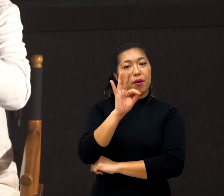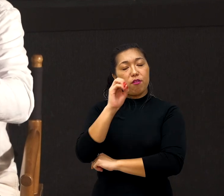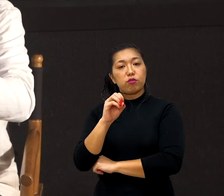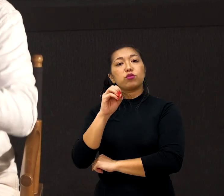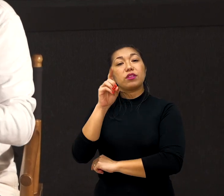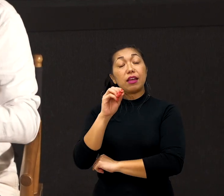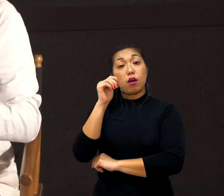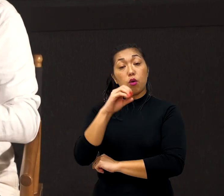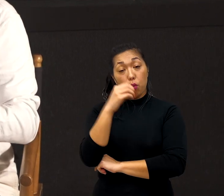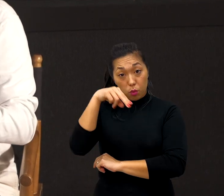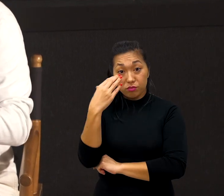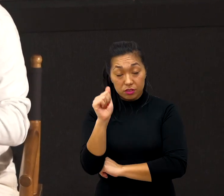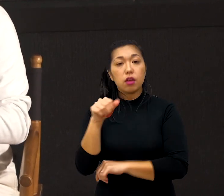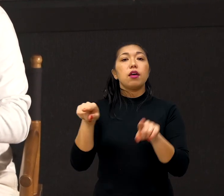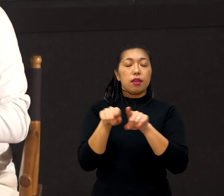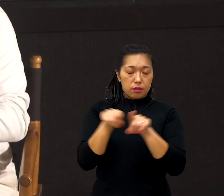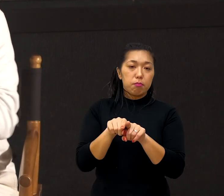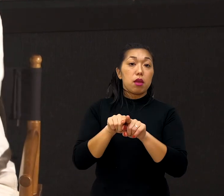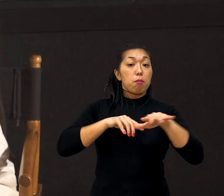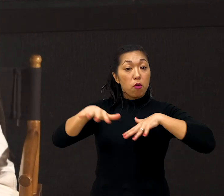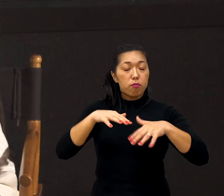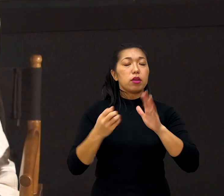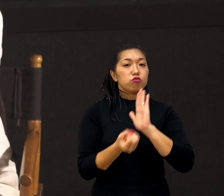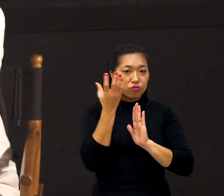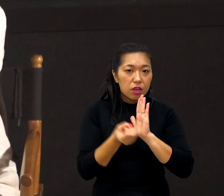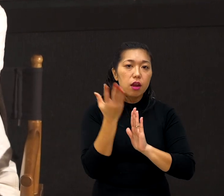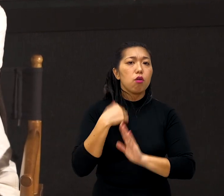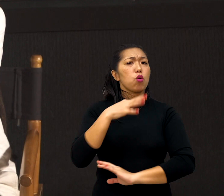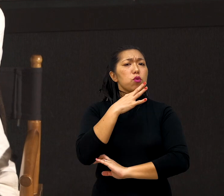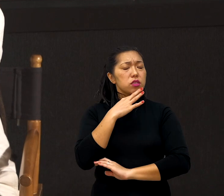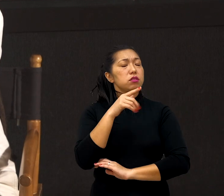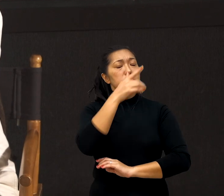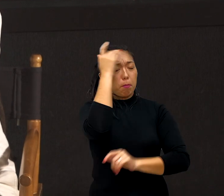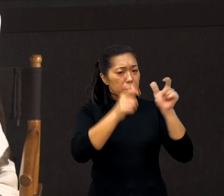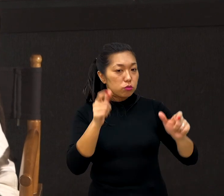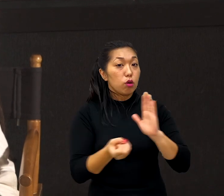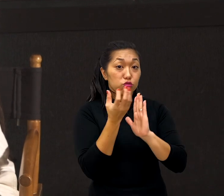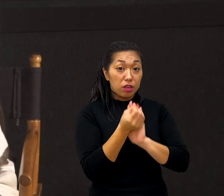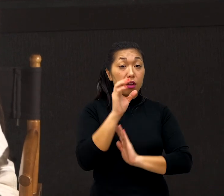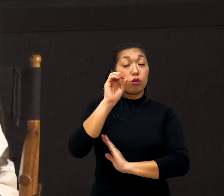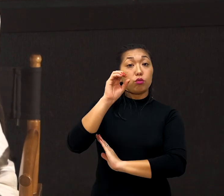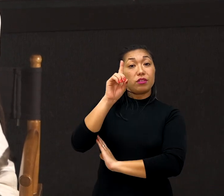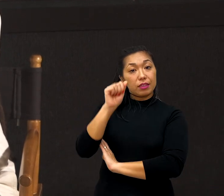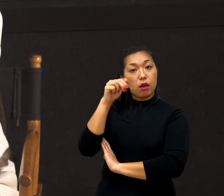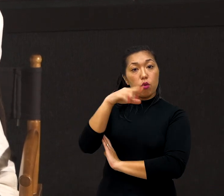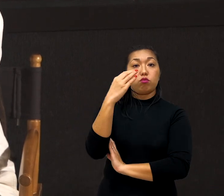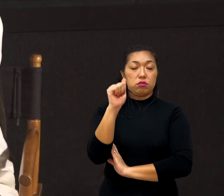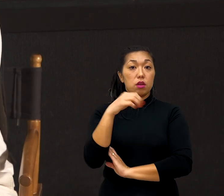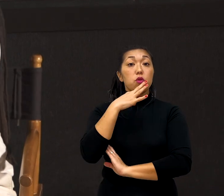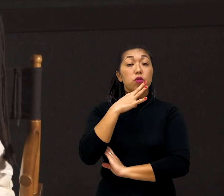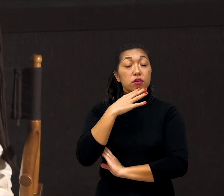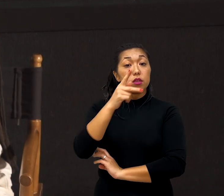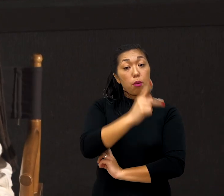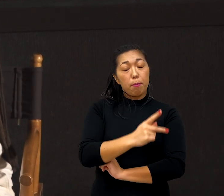hip-hop, o sarau, né, da onça, em Sussuarana. Foi quando eu conheci a turma do sarau da onça e me apresentaram o padre